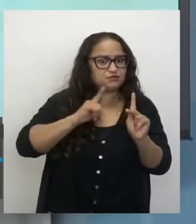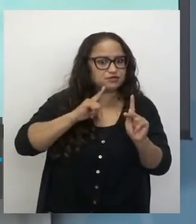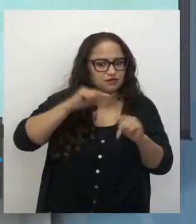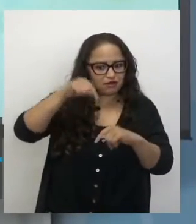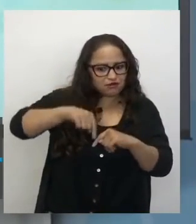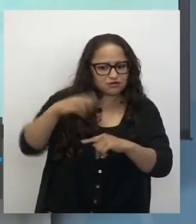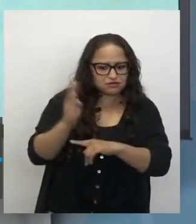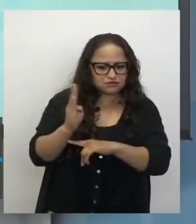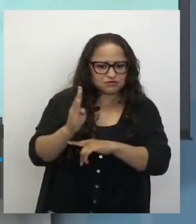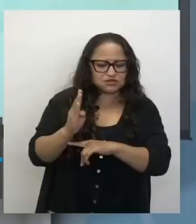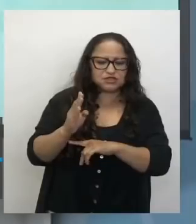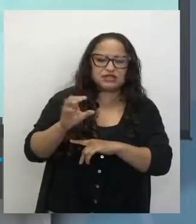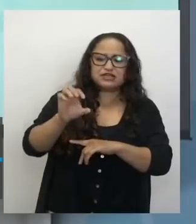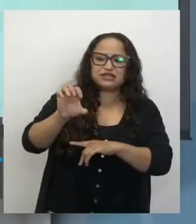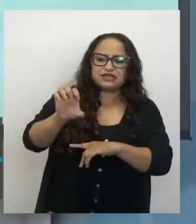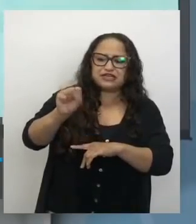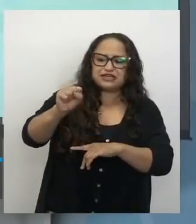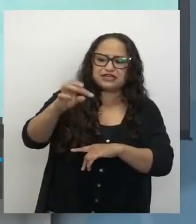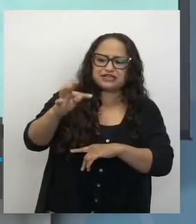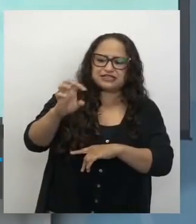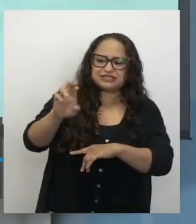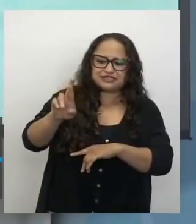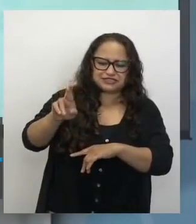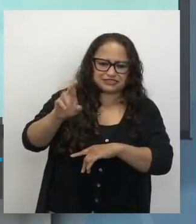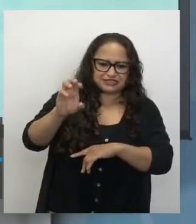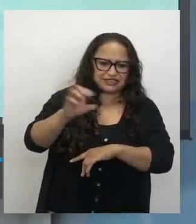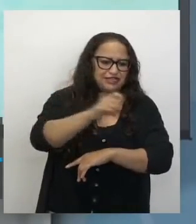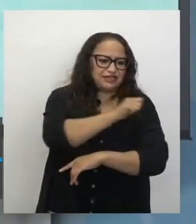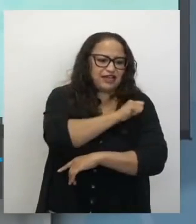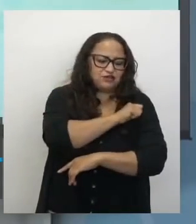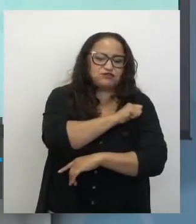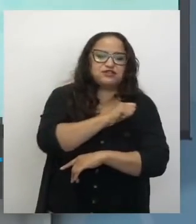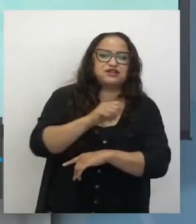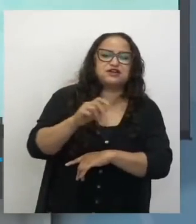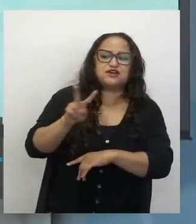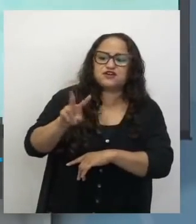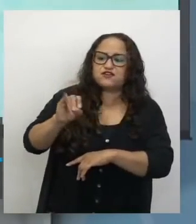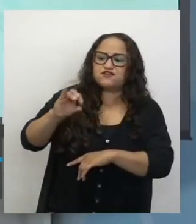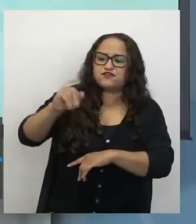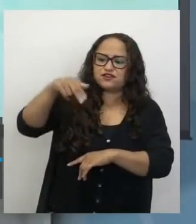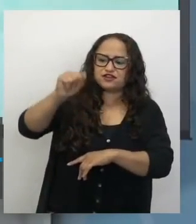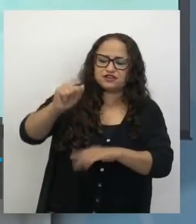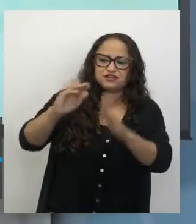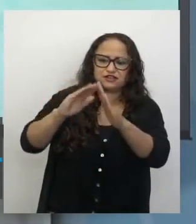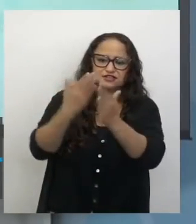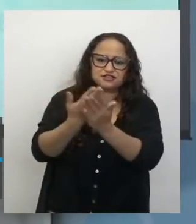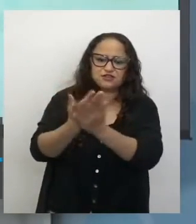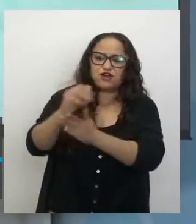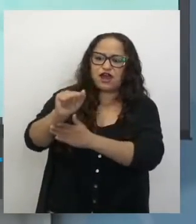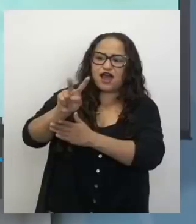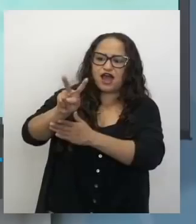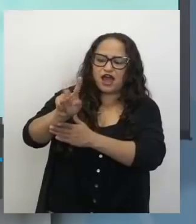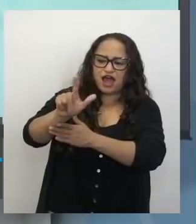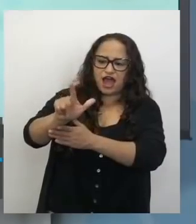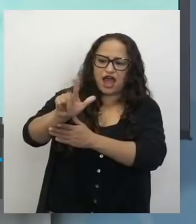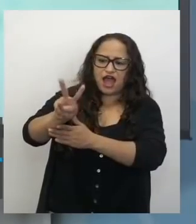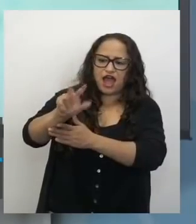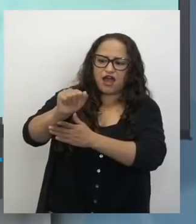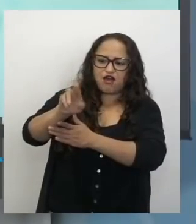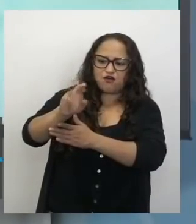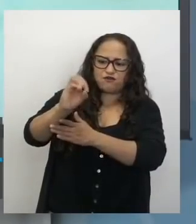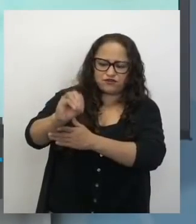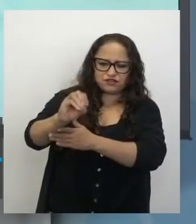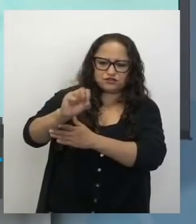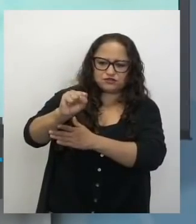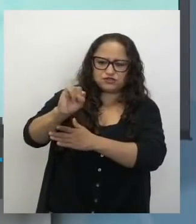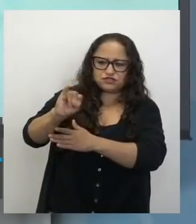Bom, tem a aluna Esther Viana, que ela é aluna do professor Fernando, lá na escola Álvaro Simões, aqui da capital.